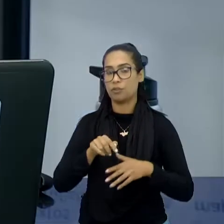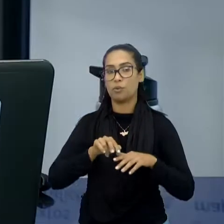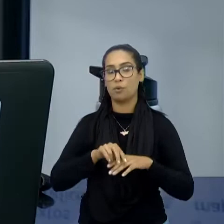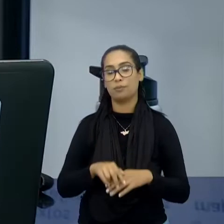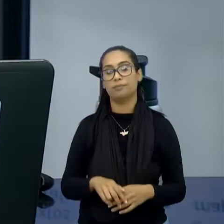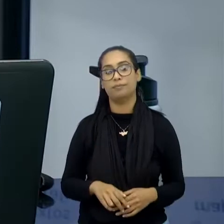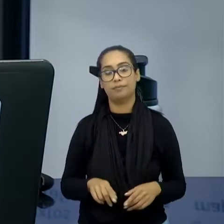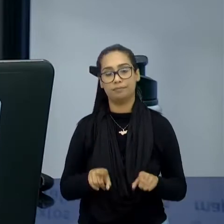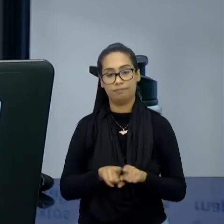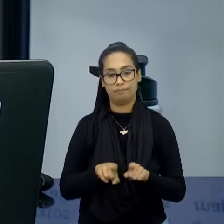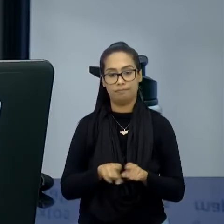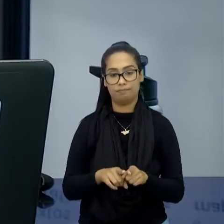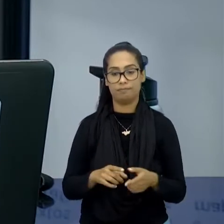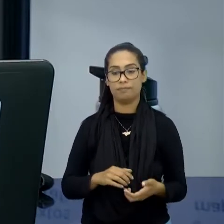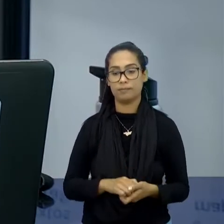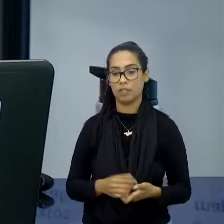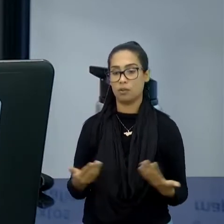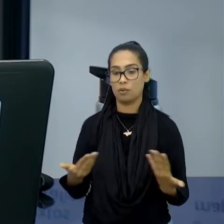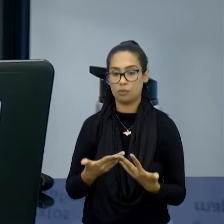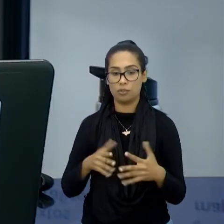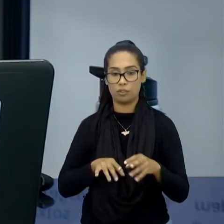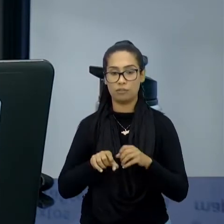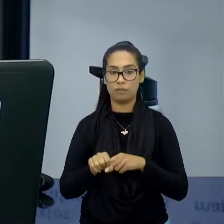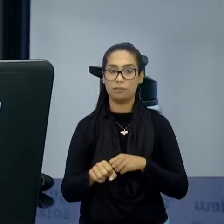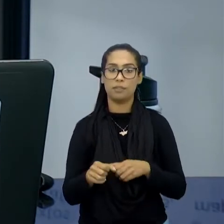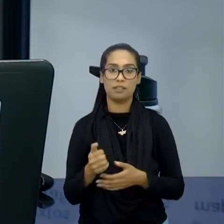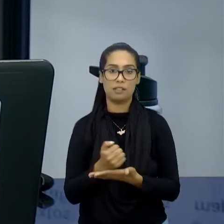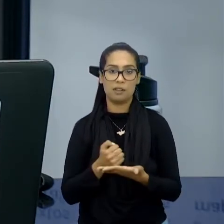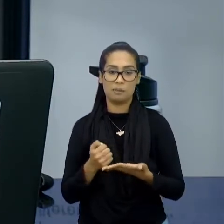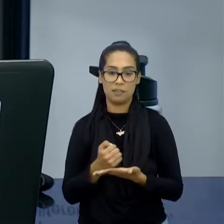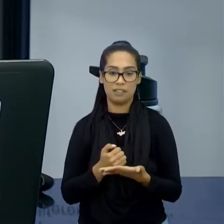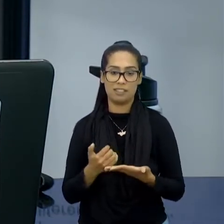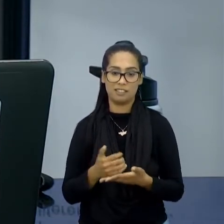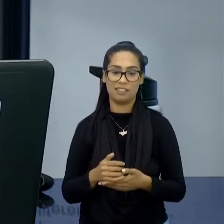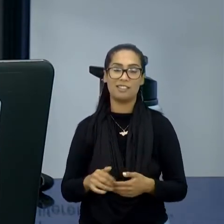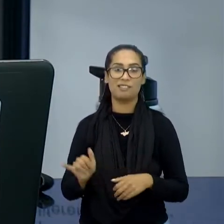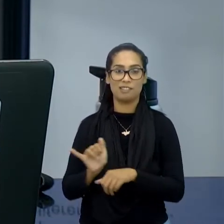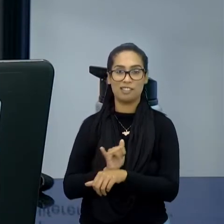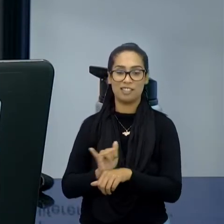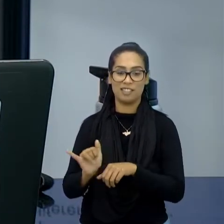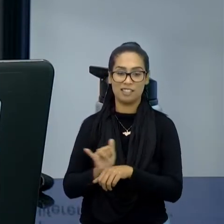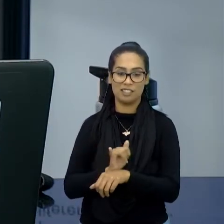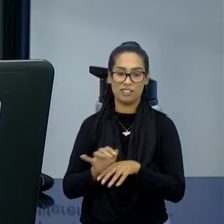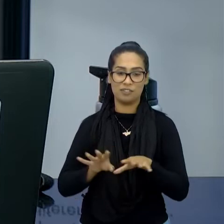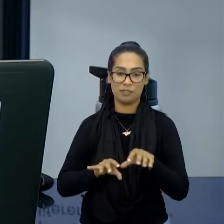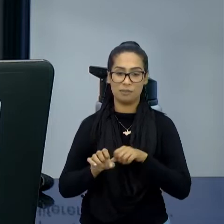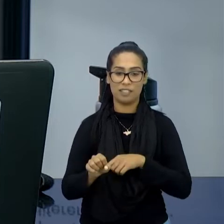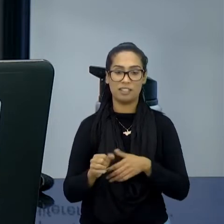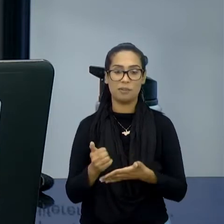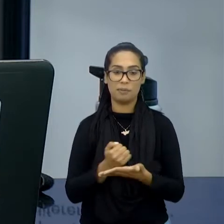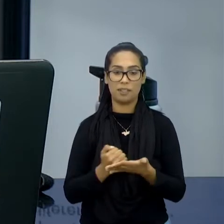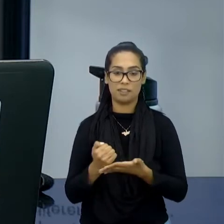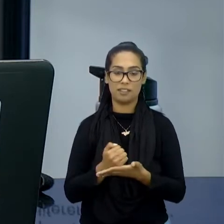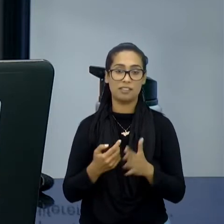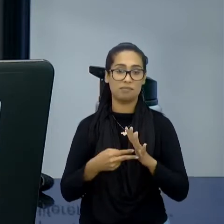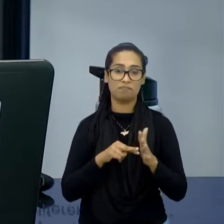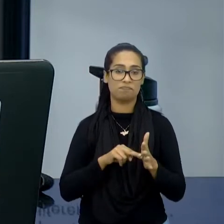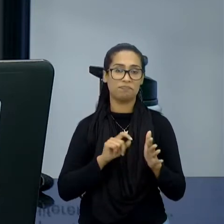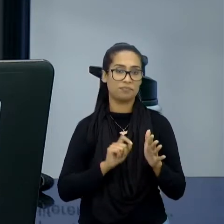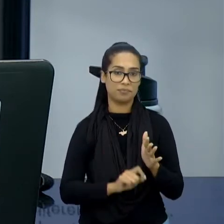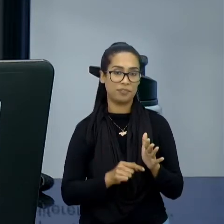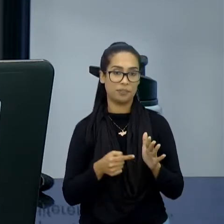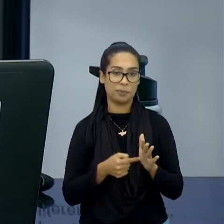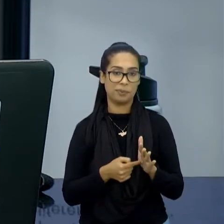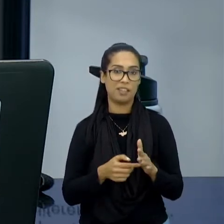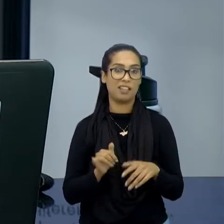entre outros. Então, essa é a formação geral básica, a habilidade de formação geral básica, que significa que essa habilidade